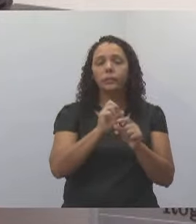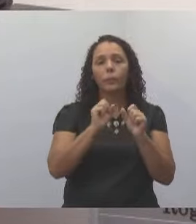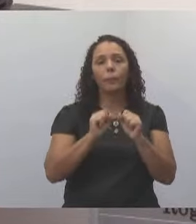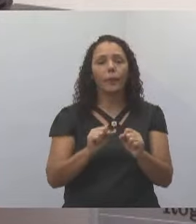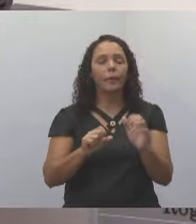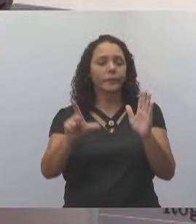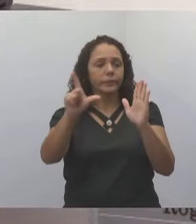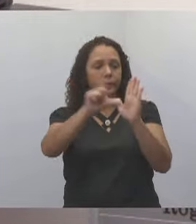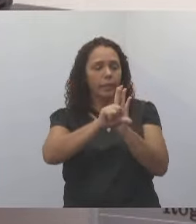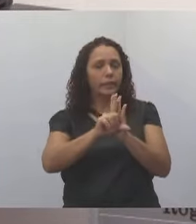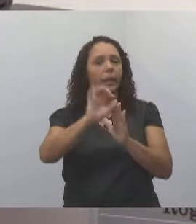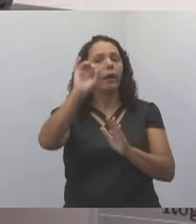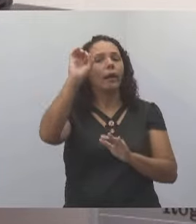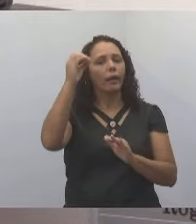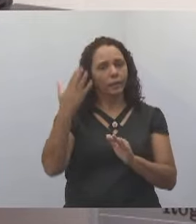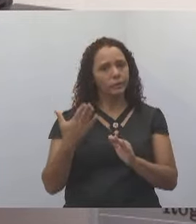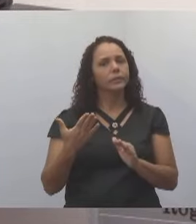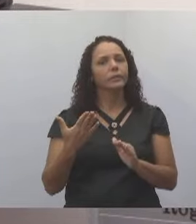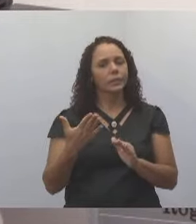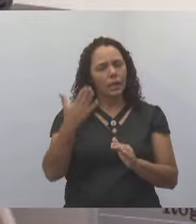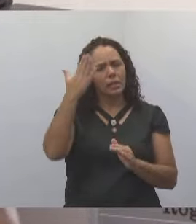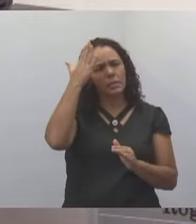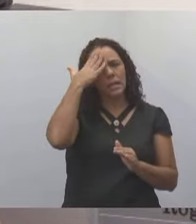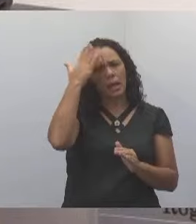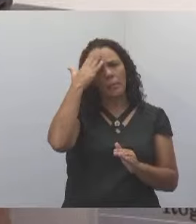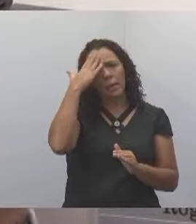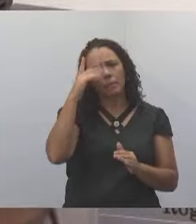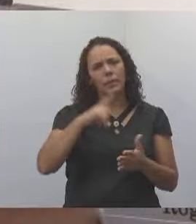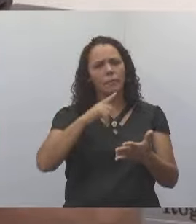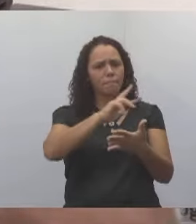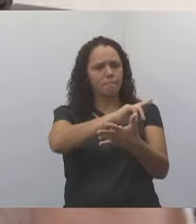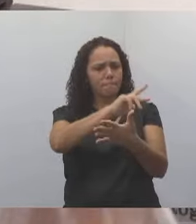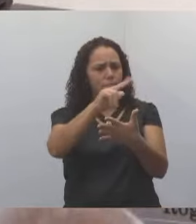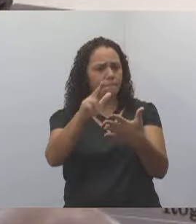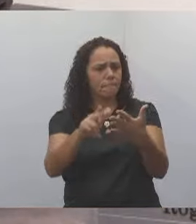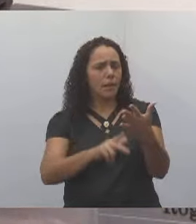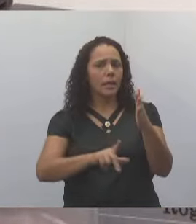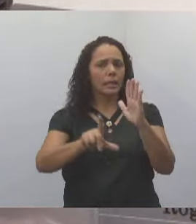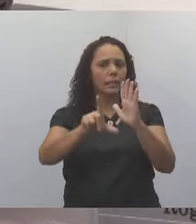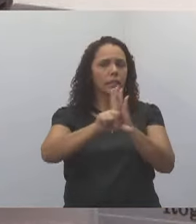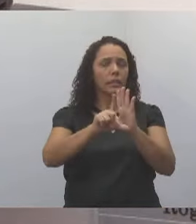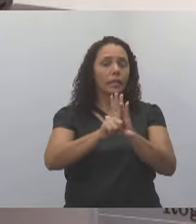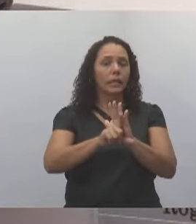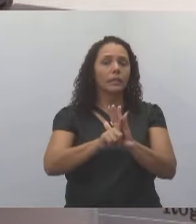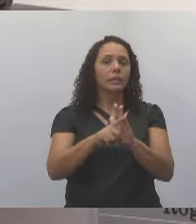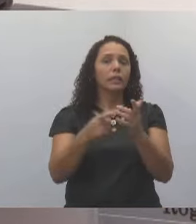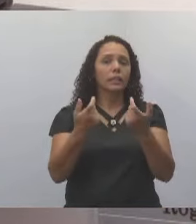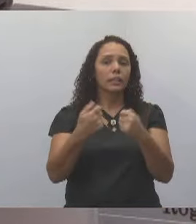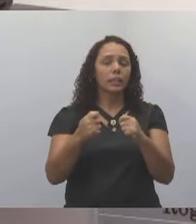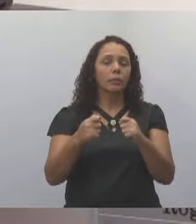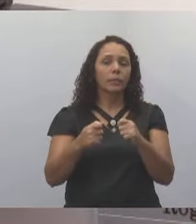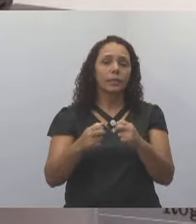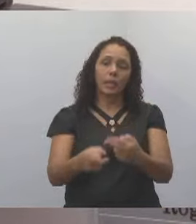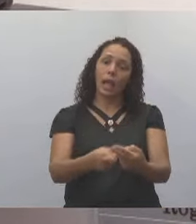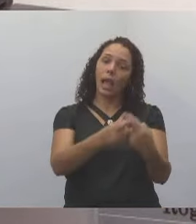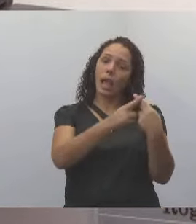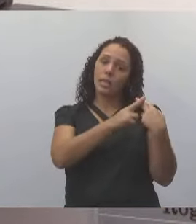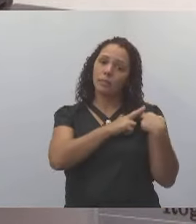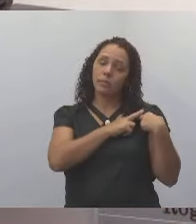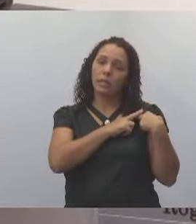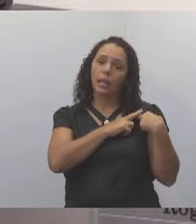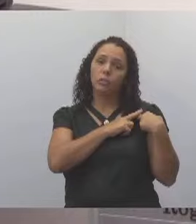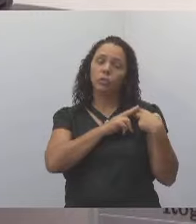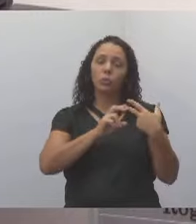lei valer. Sabemos que tem muitas leis que têm que ser enviadas pelo Executivo, tem leis